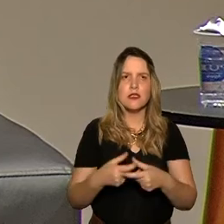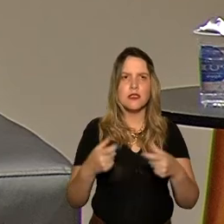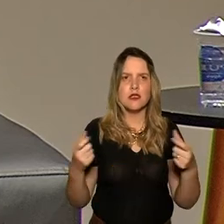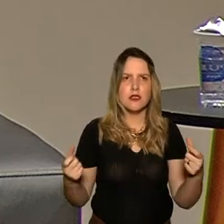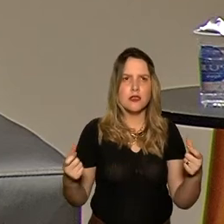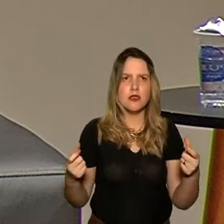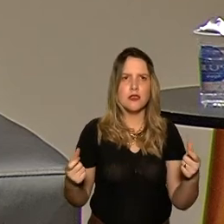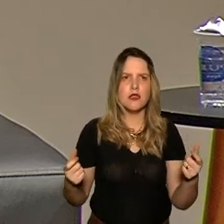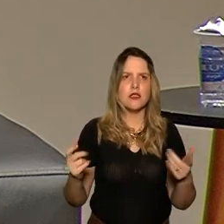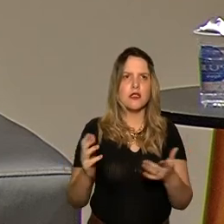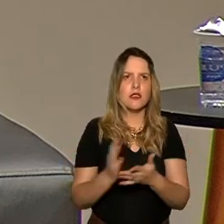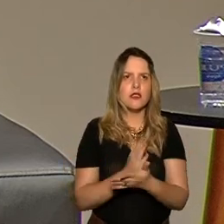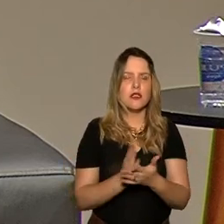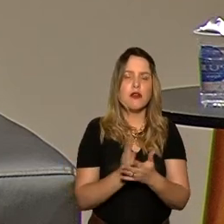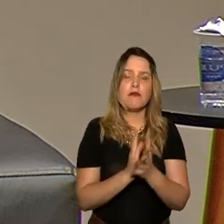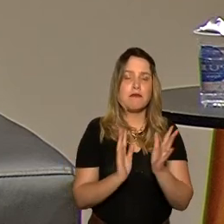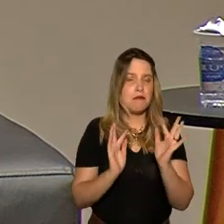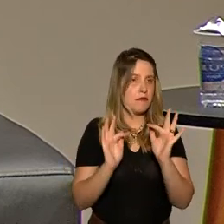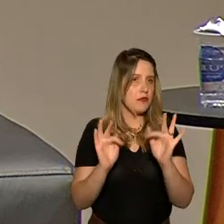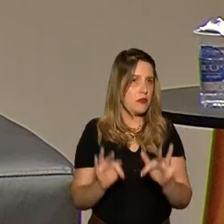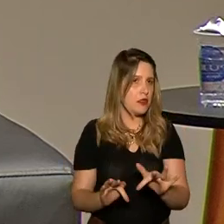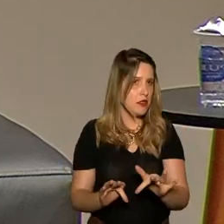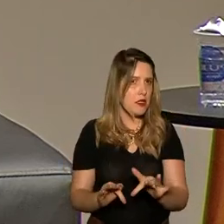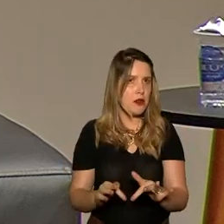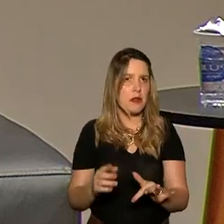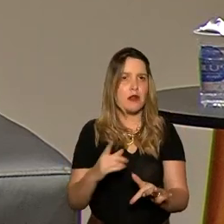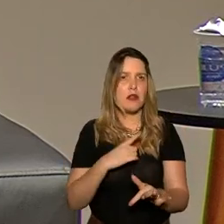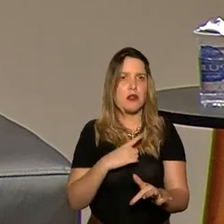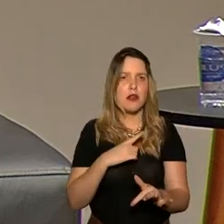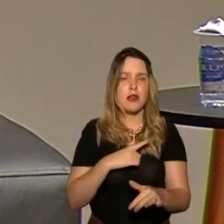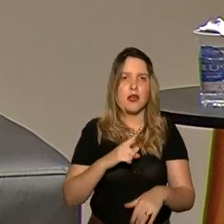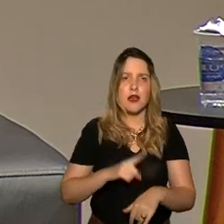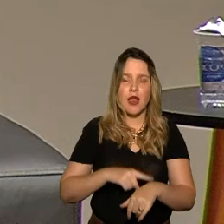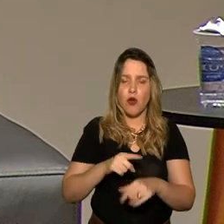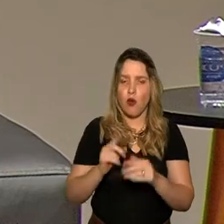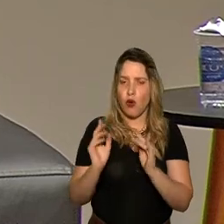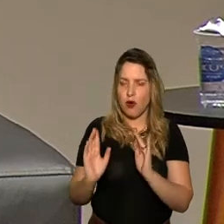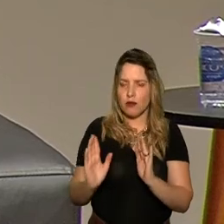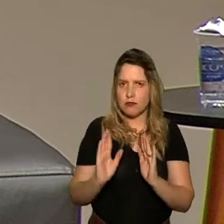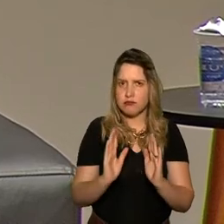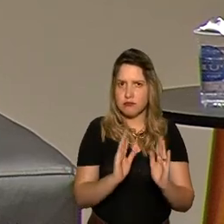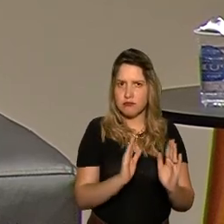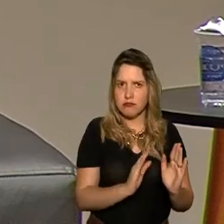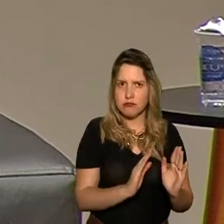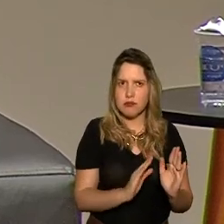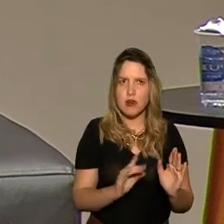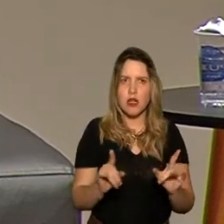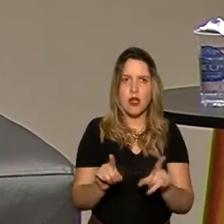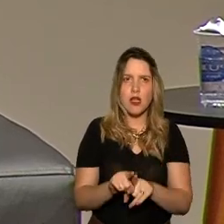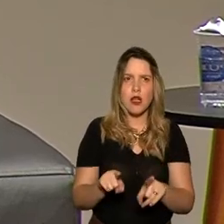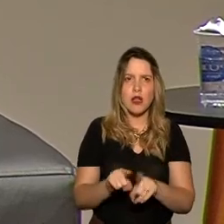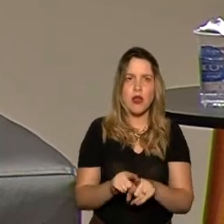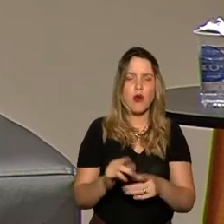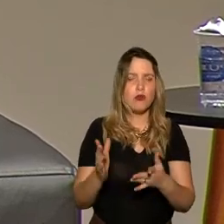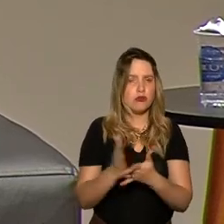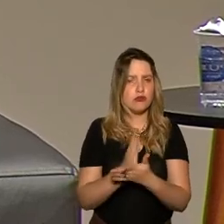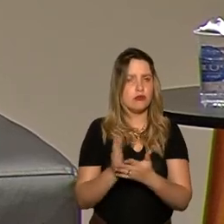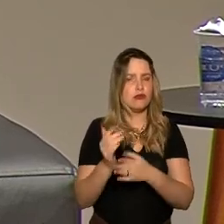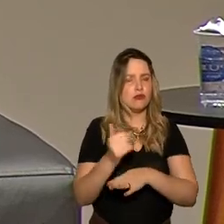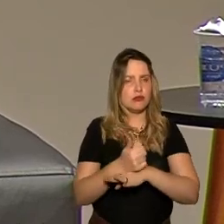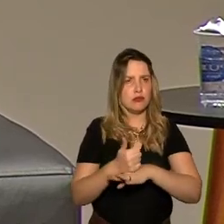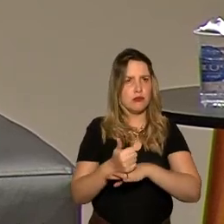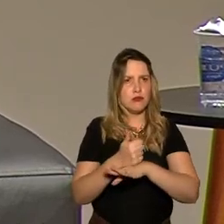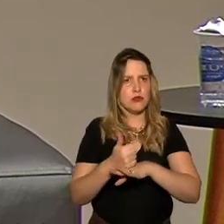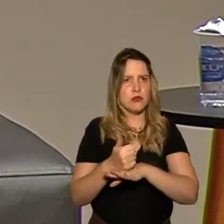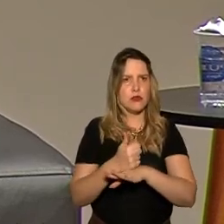presidente da fundação Bienal deu uma entrevista para o canal arte 1 em que eles referia ao público escolar com a expressão